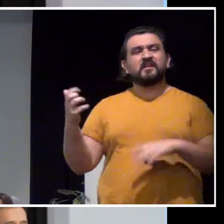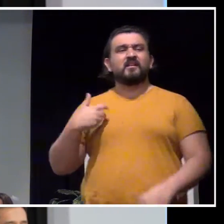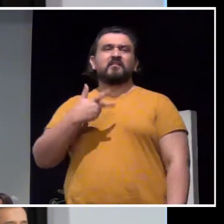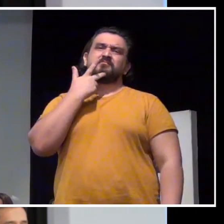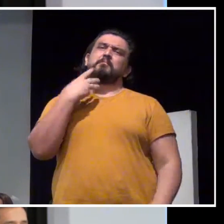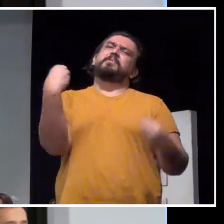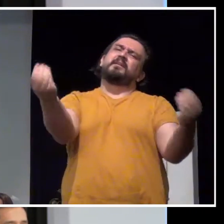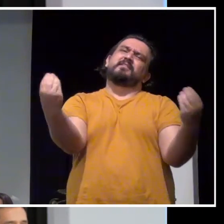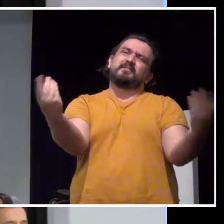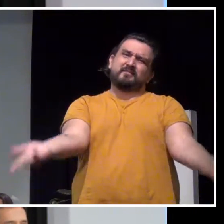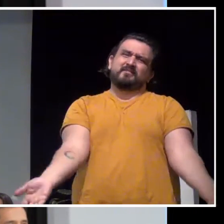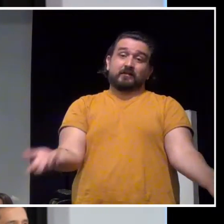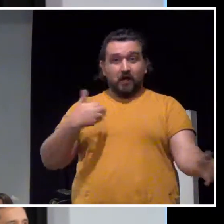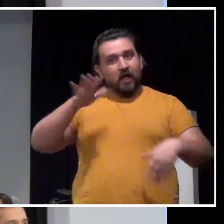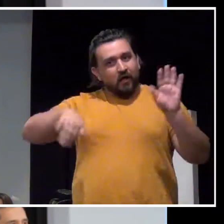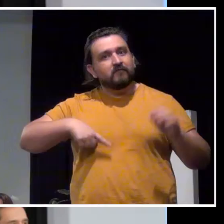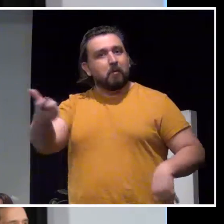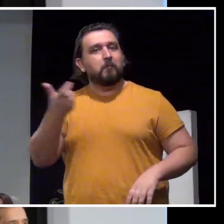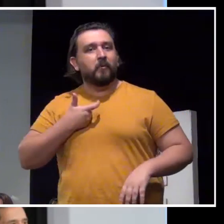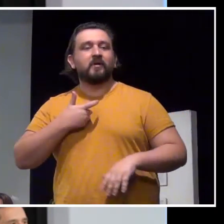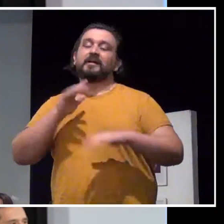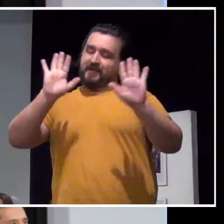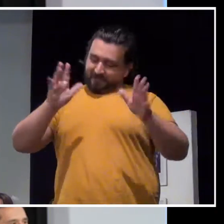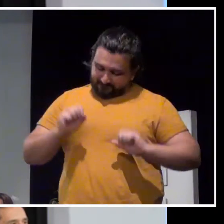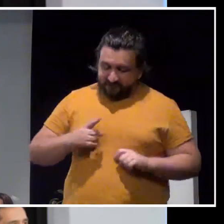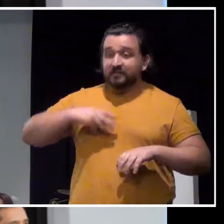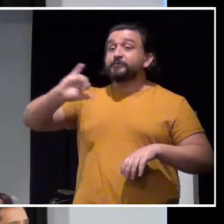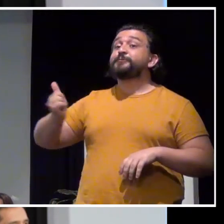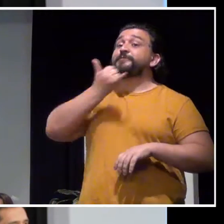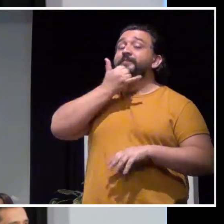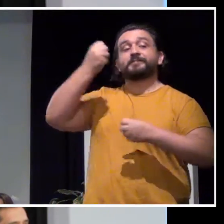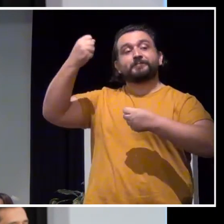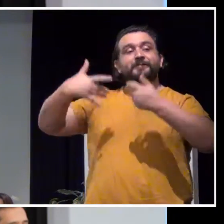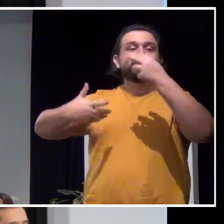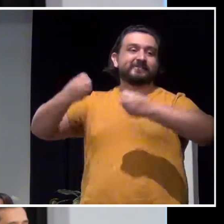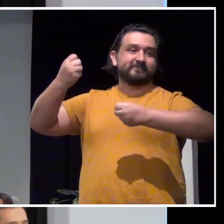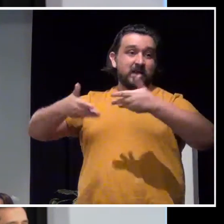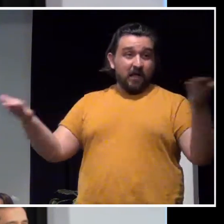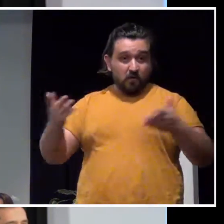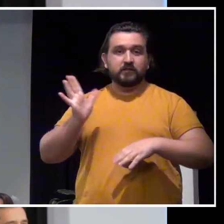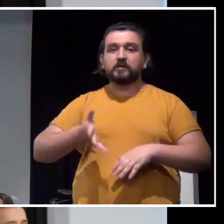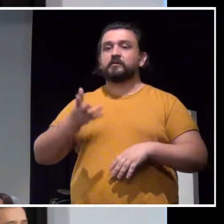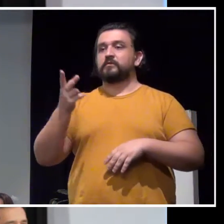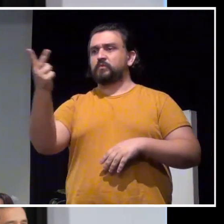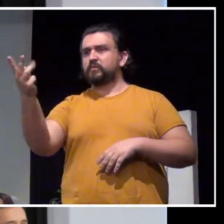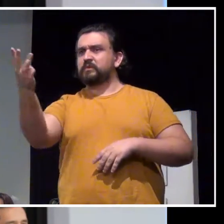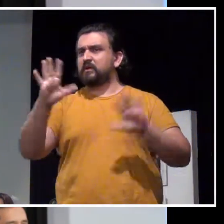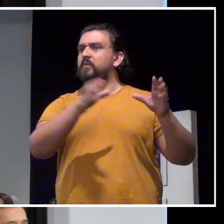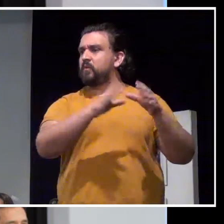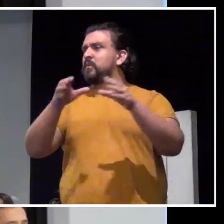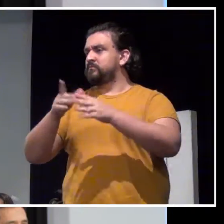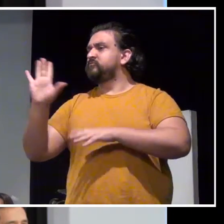querem isso tudo? E a gente tem que justificar. E, hoje em dia, já tem 2, 3 equipes de